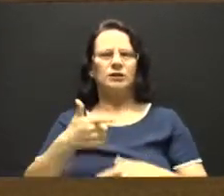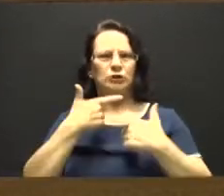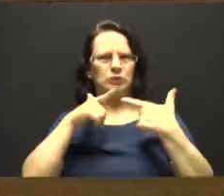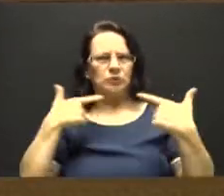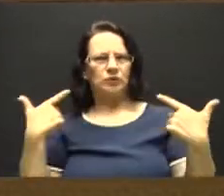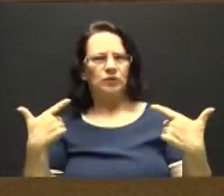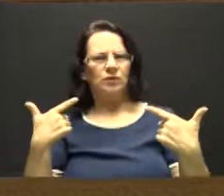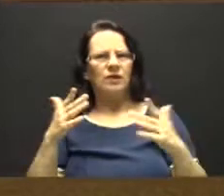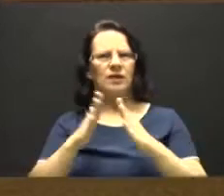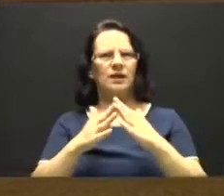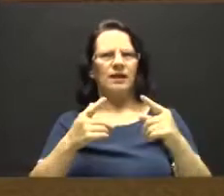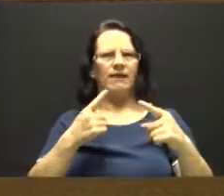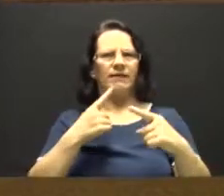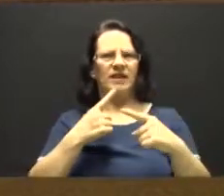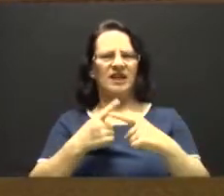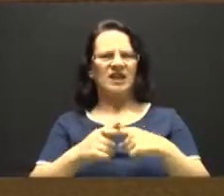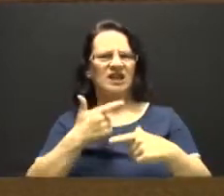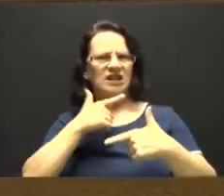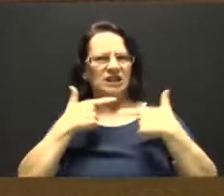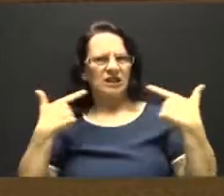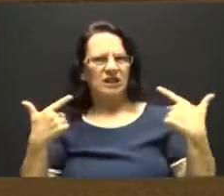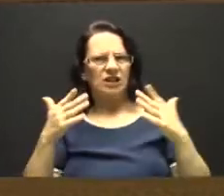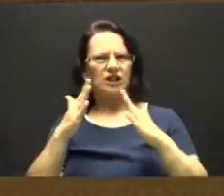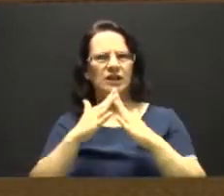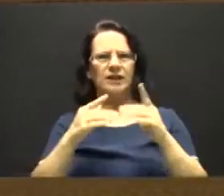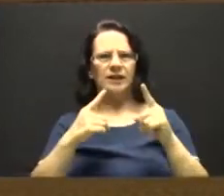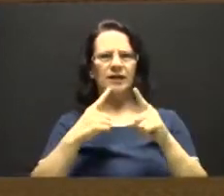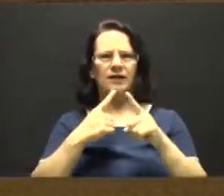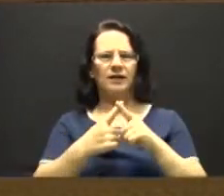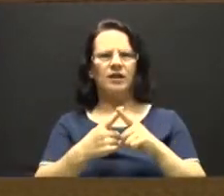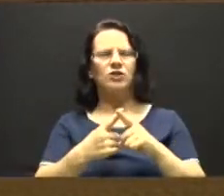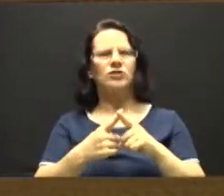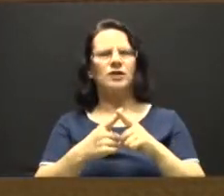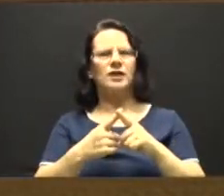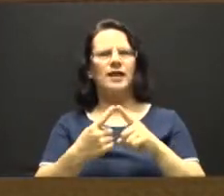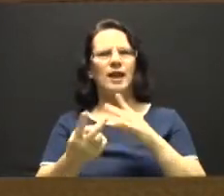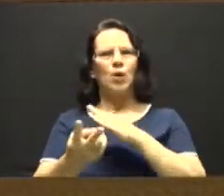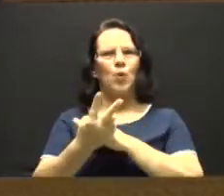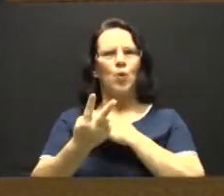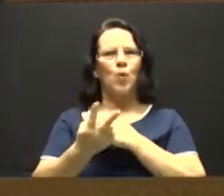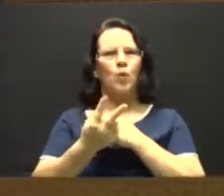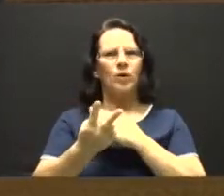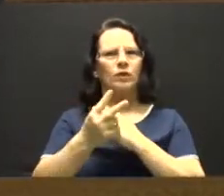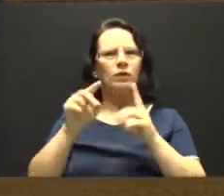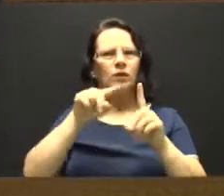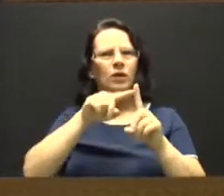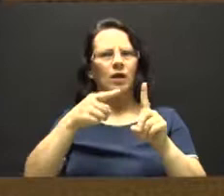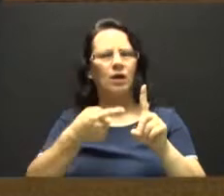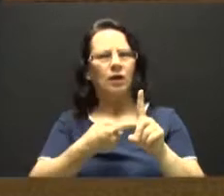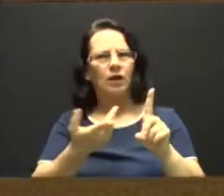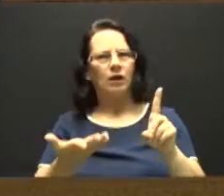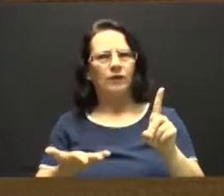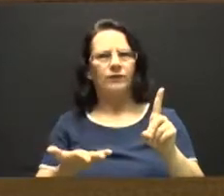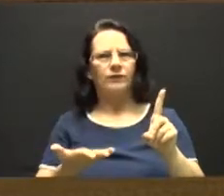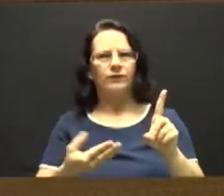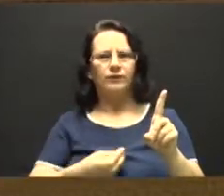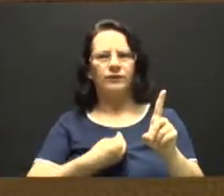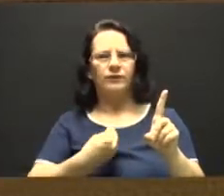defesa que a igreja faz da vida dos nascituros procura se apresentar a sua posição como ideológica